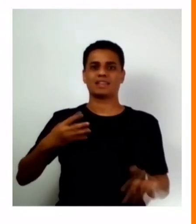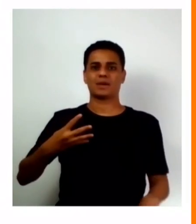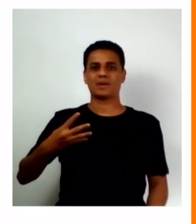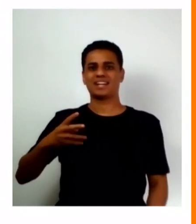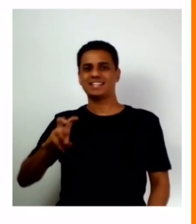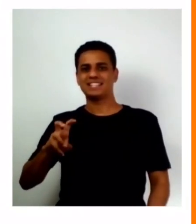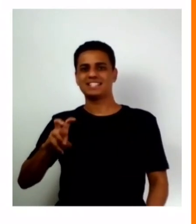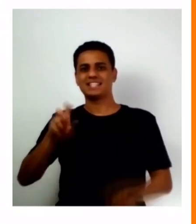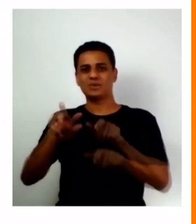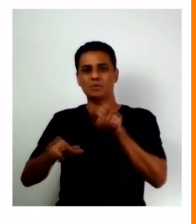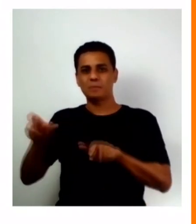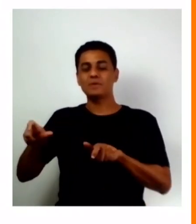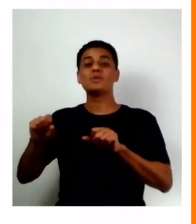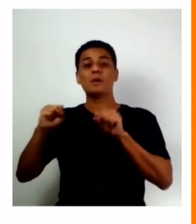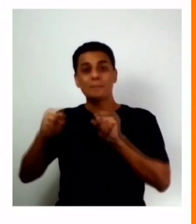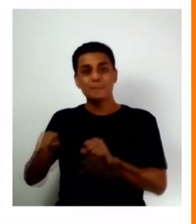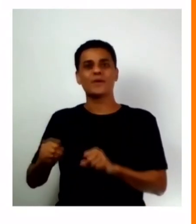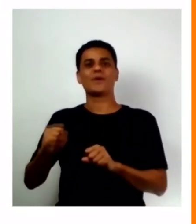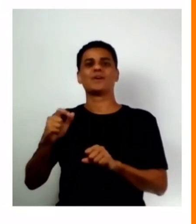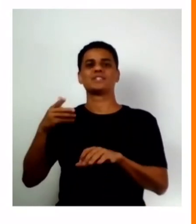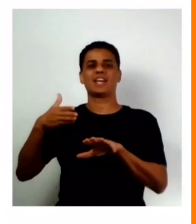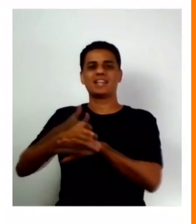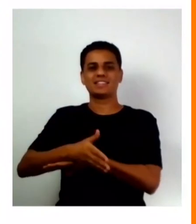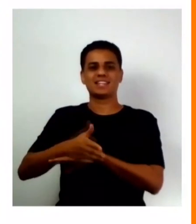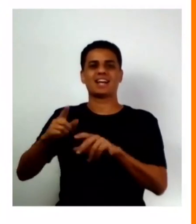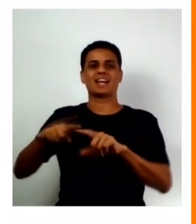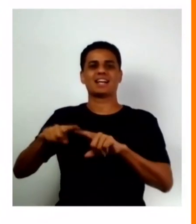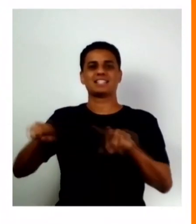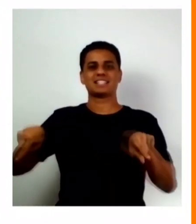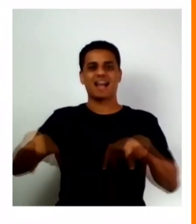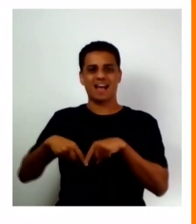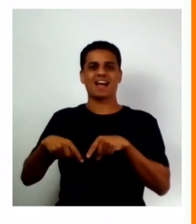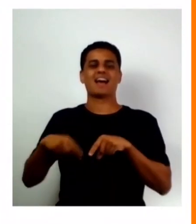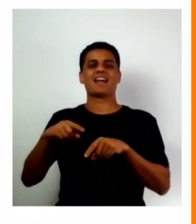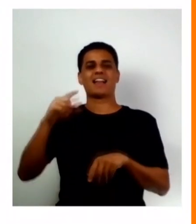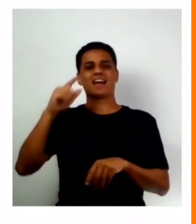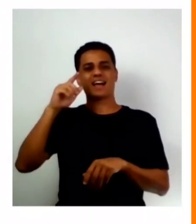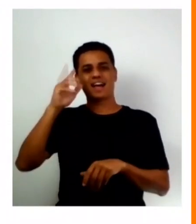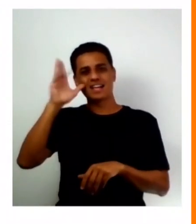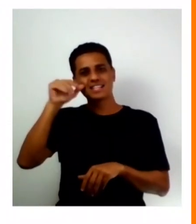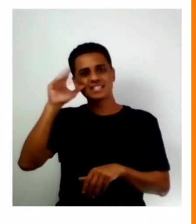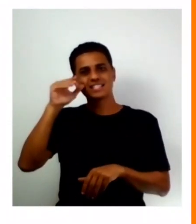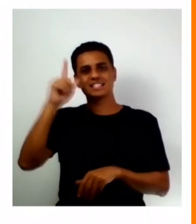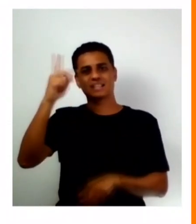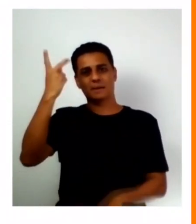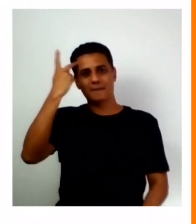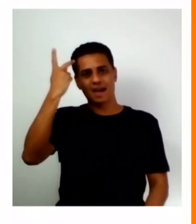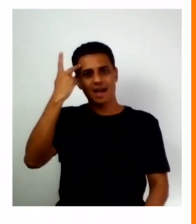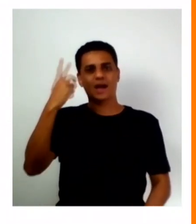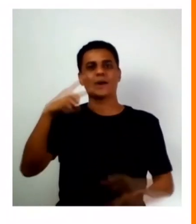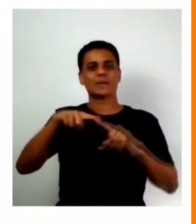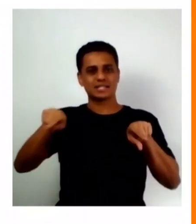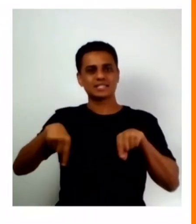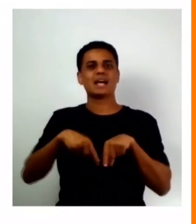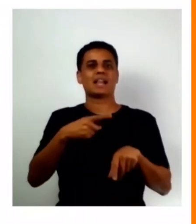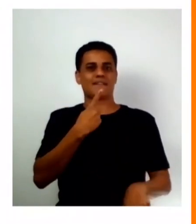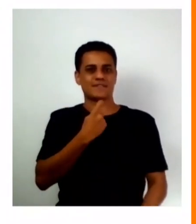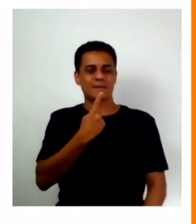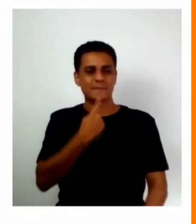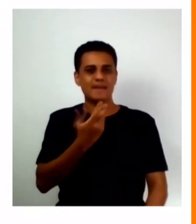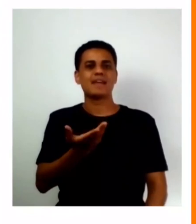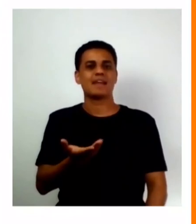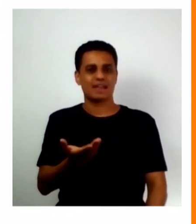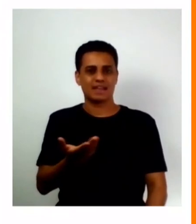podiam estar na sala verbeia de Itaú Cultural em São Paulo, ao fazer o virtual, vocês foram